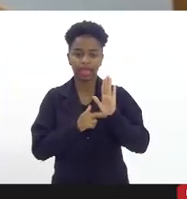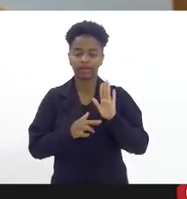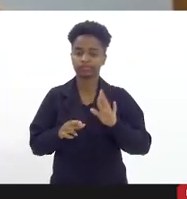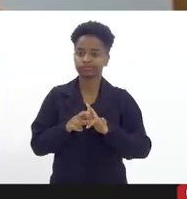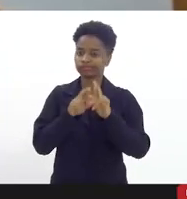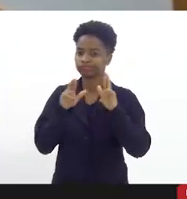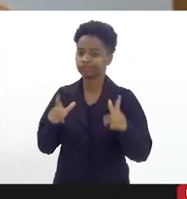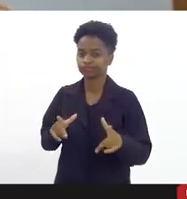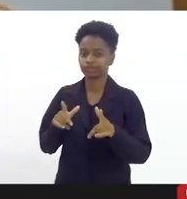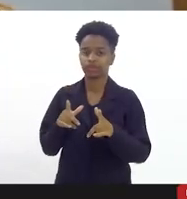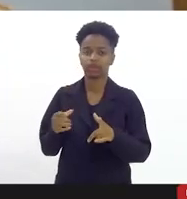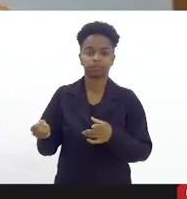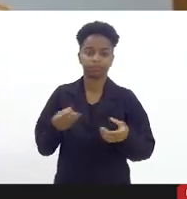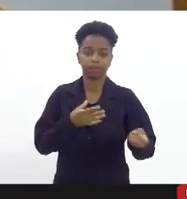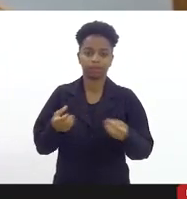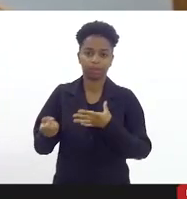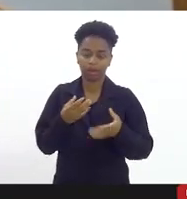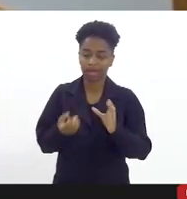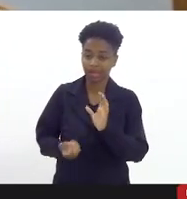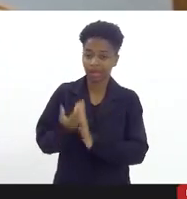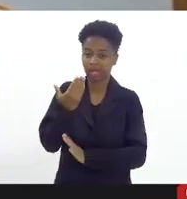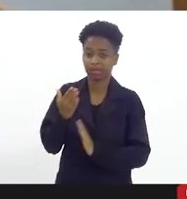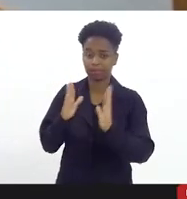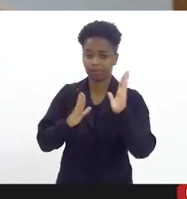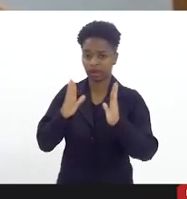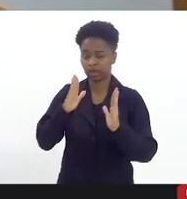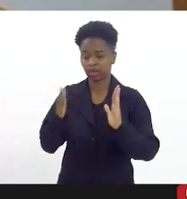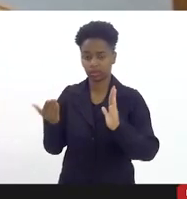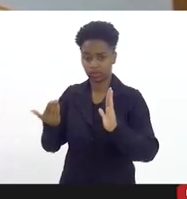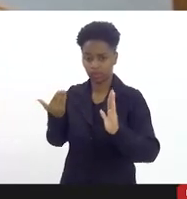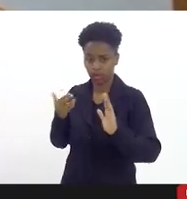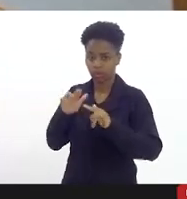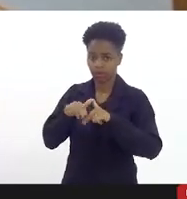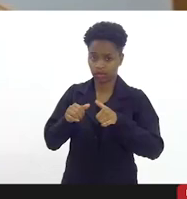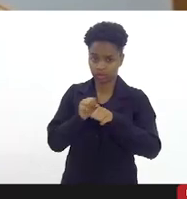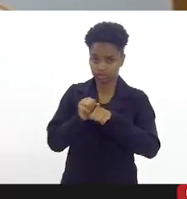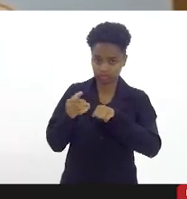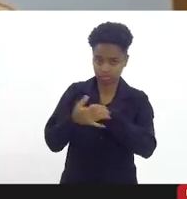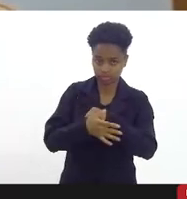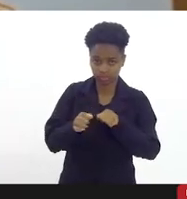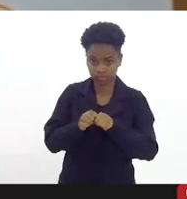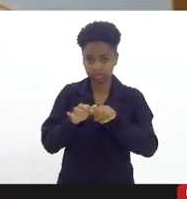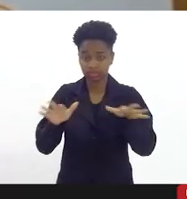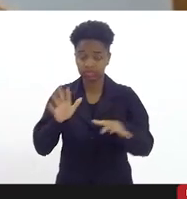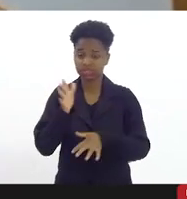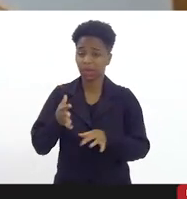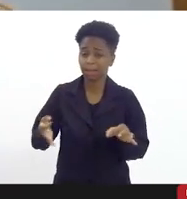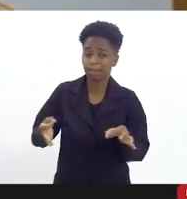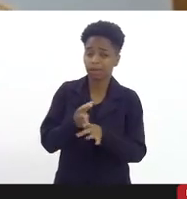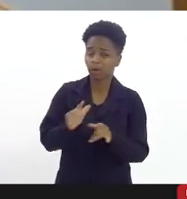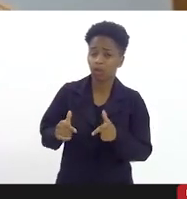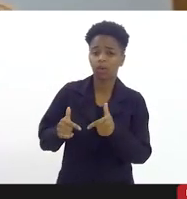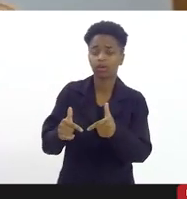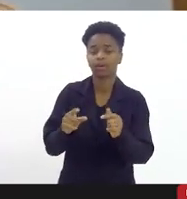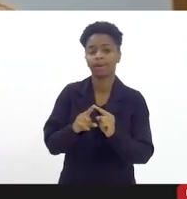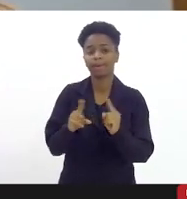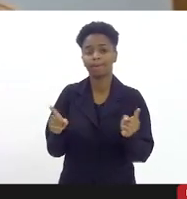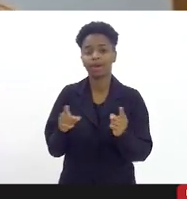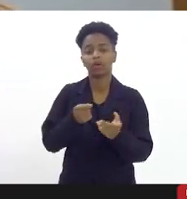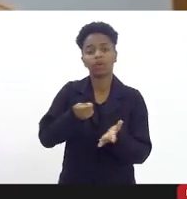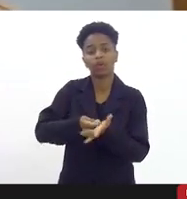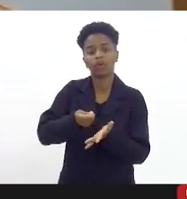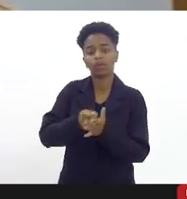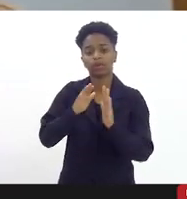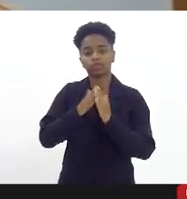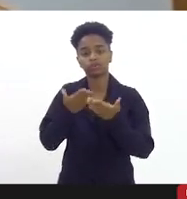normas instituídas do último período advindo da pandemia mas já estava pronta para ser aplicada e que impõe as